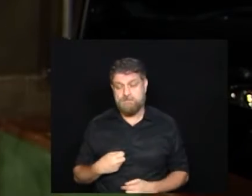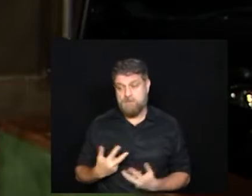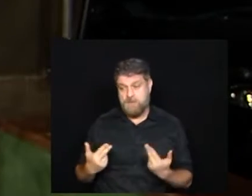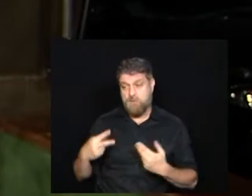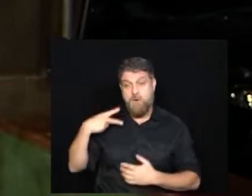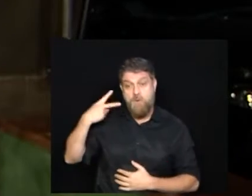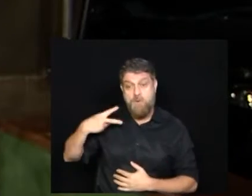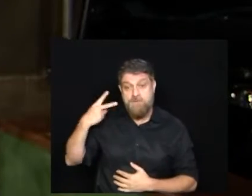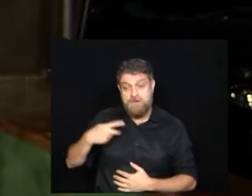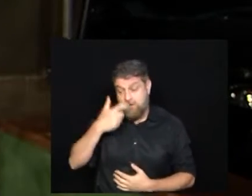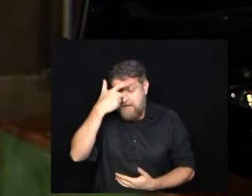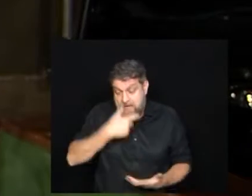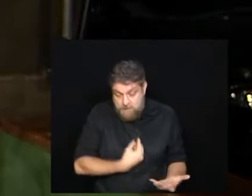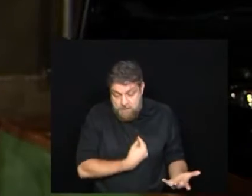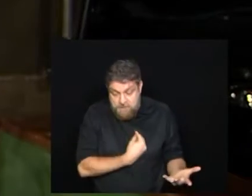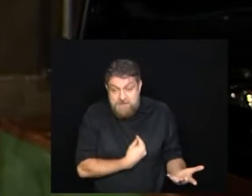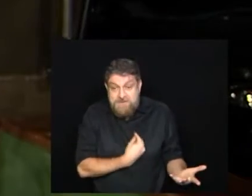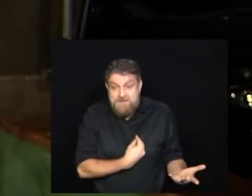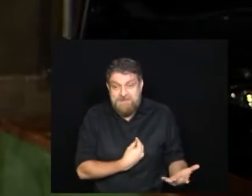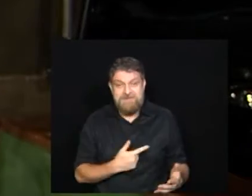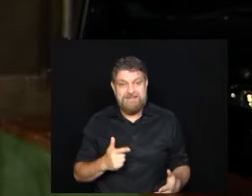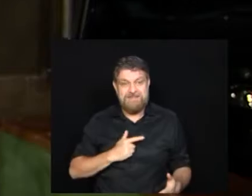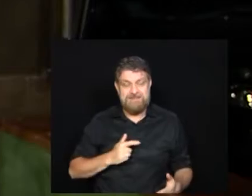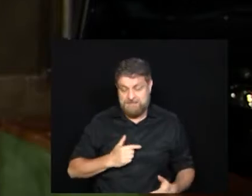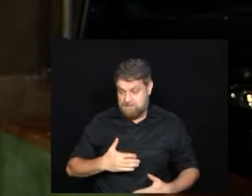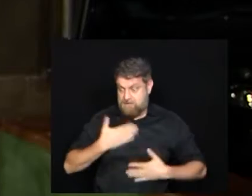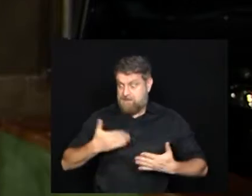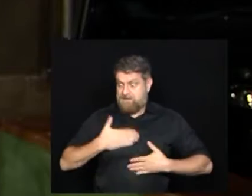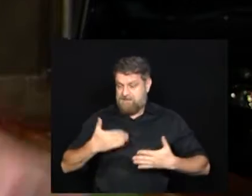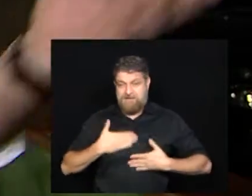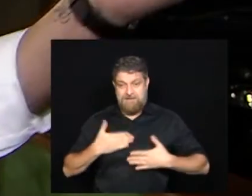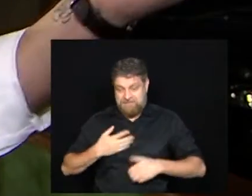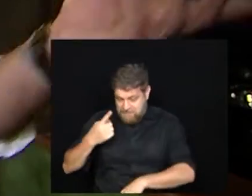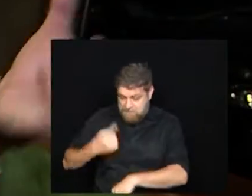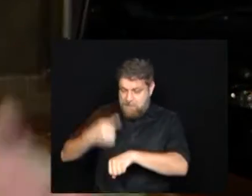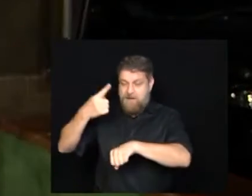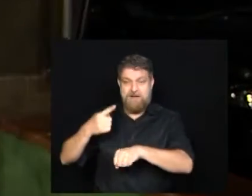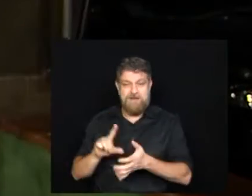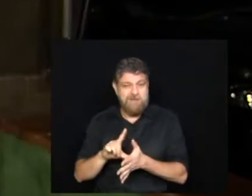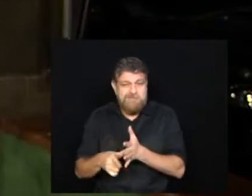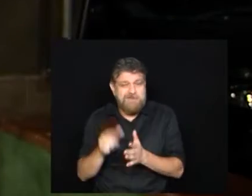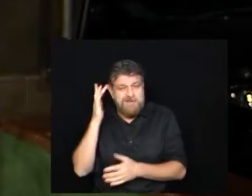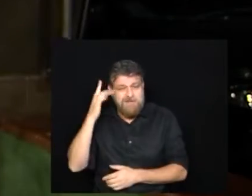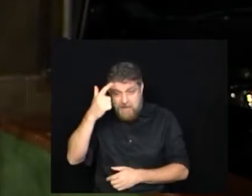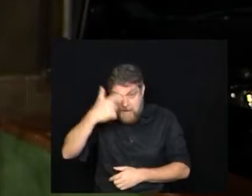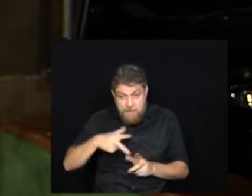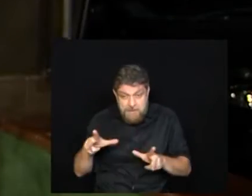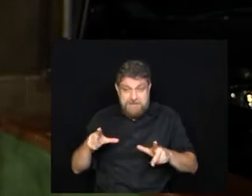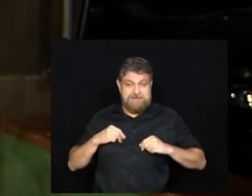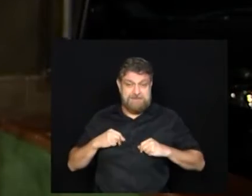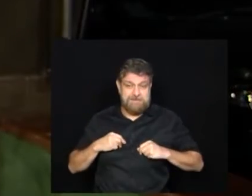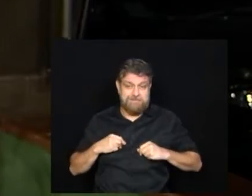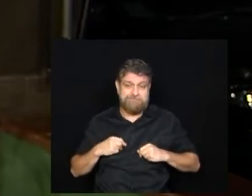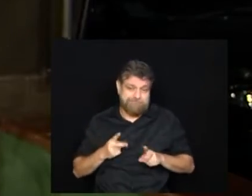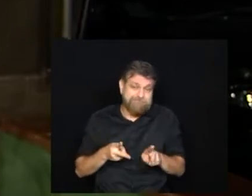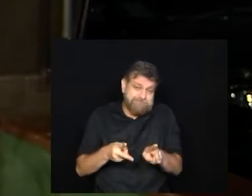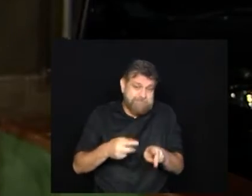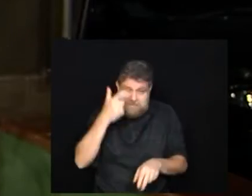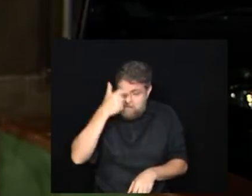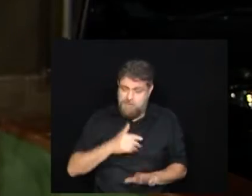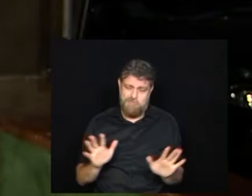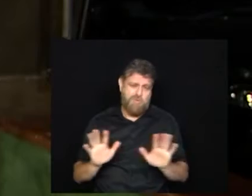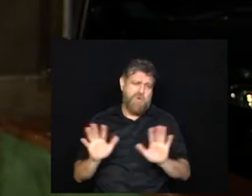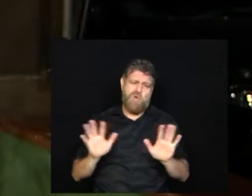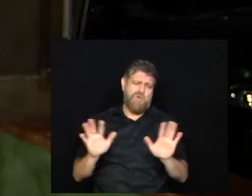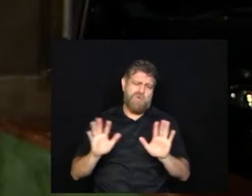falou, em vida principalmente. Foi para mim um susto no primeiro momento, obviamente, não achava que merecia tudo isso, continuo achando que não